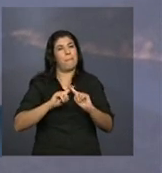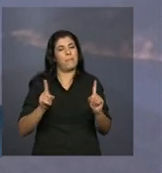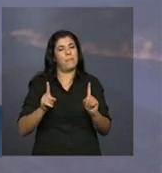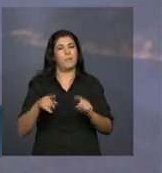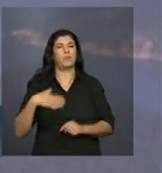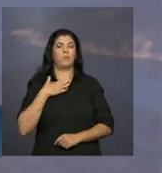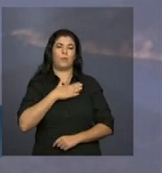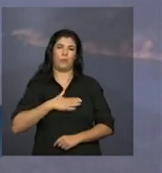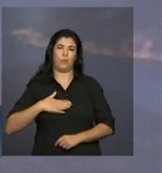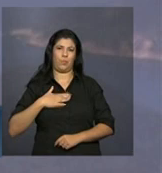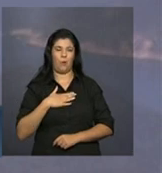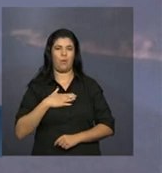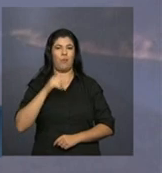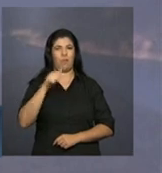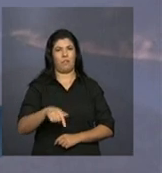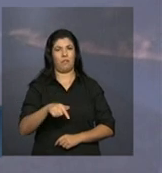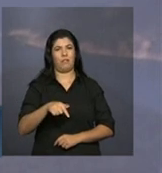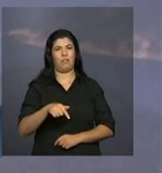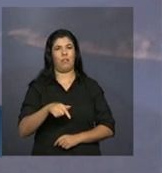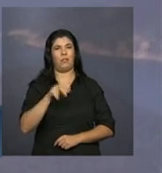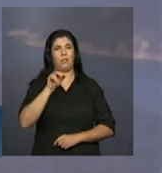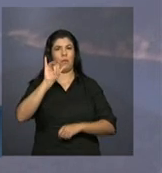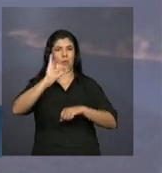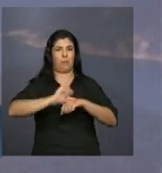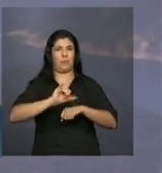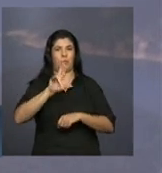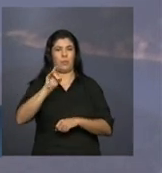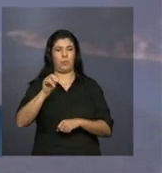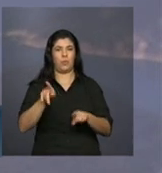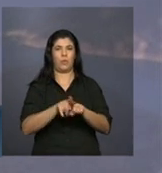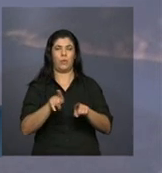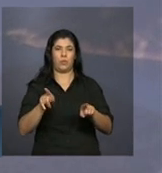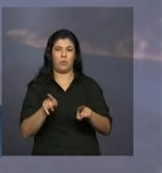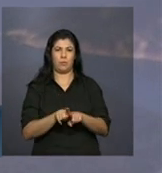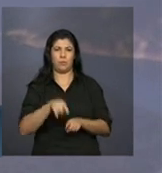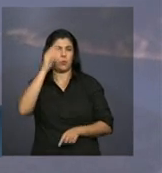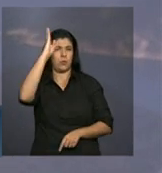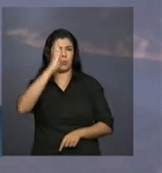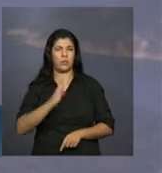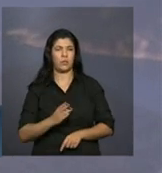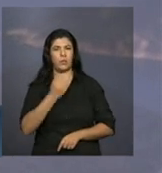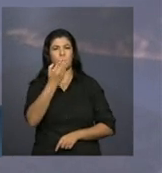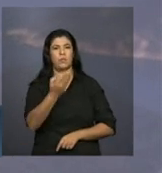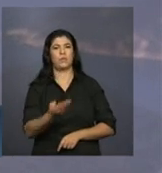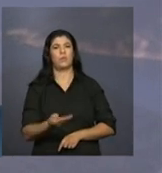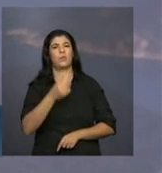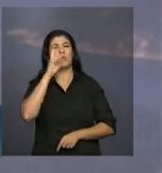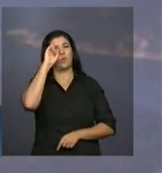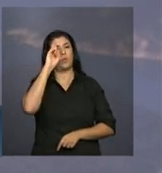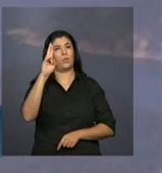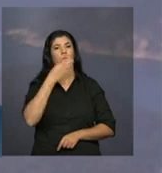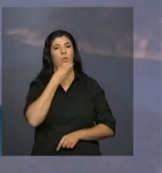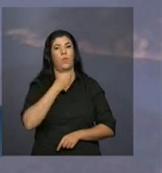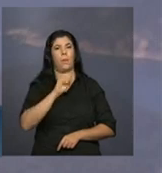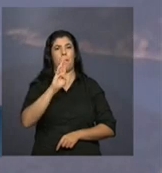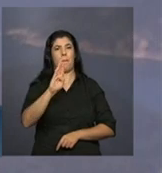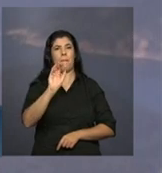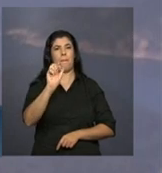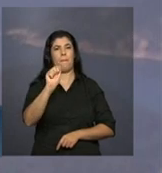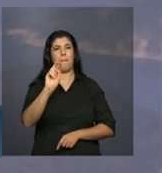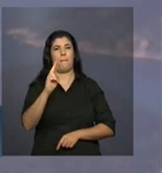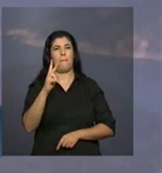gostam do Rio de Janeiro e do Brasil, ao senhor Barr, representando aqui o